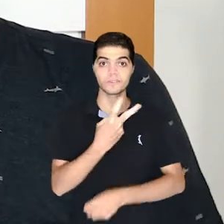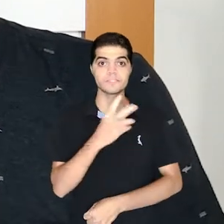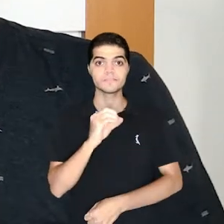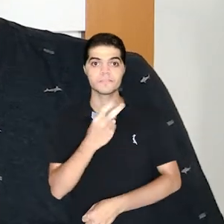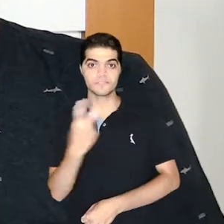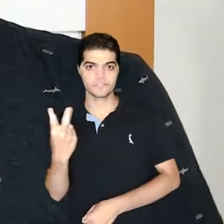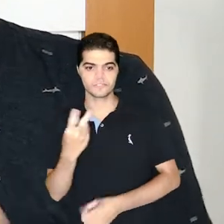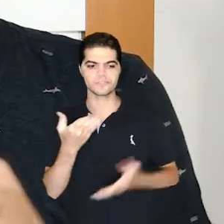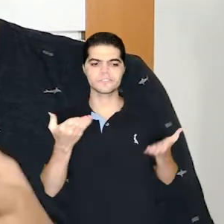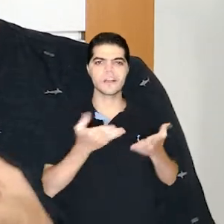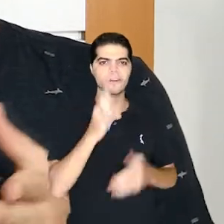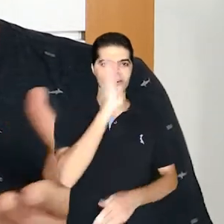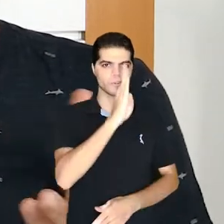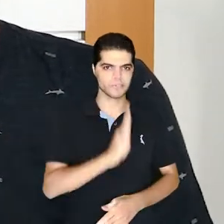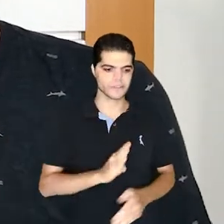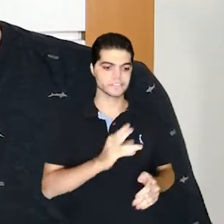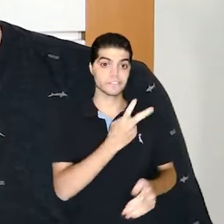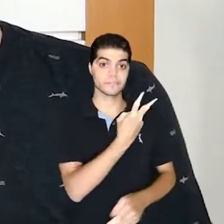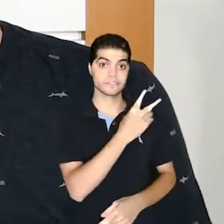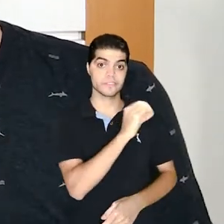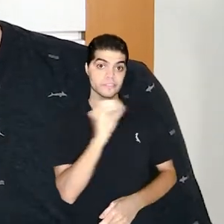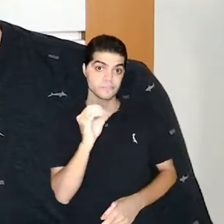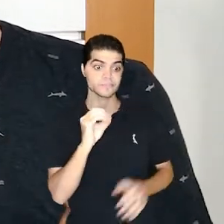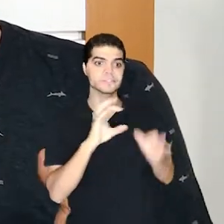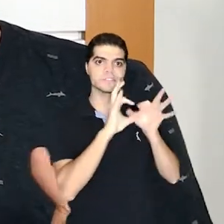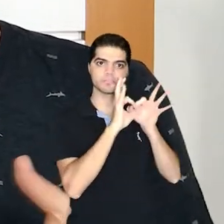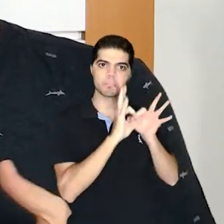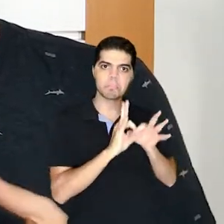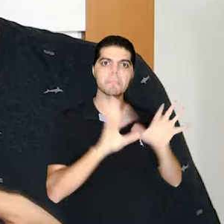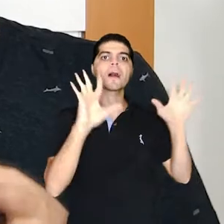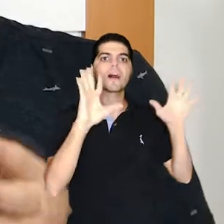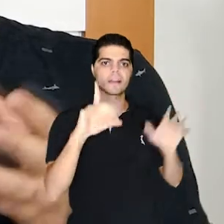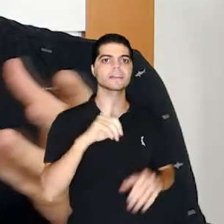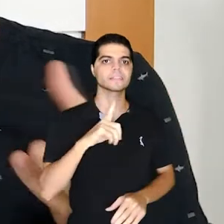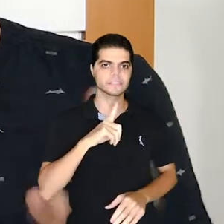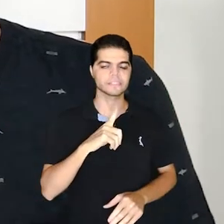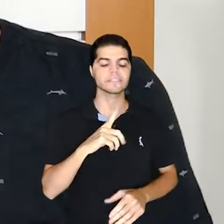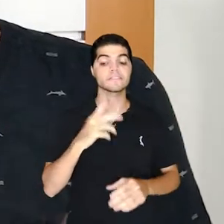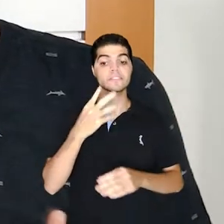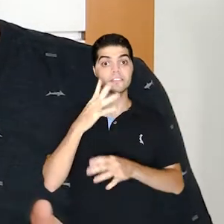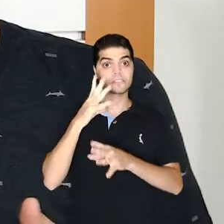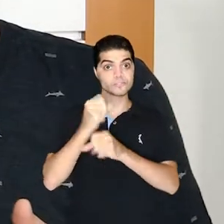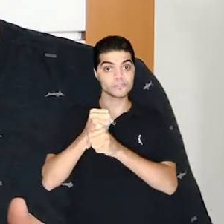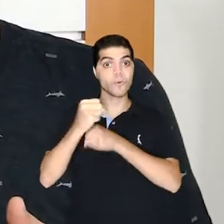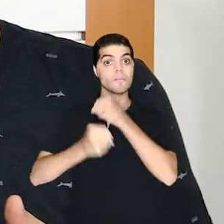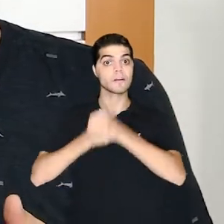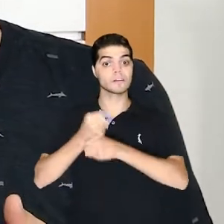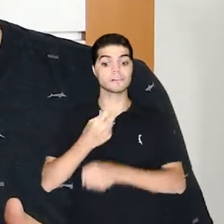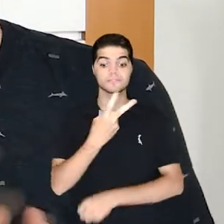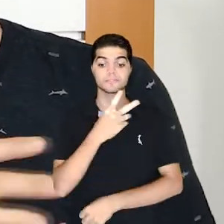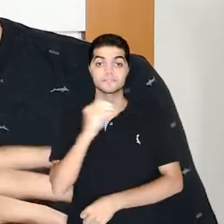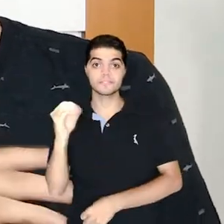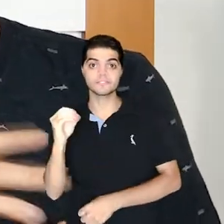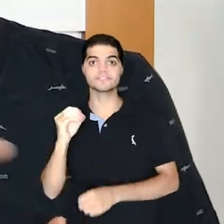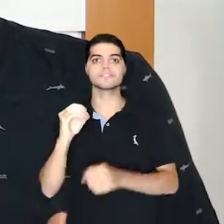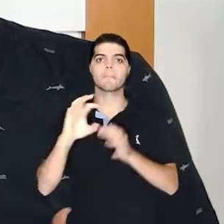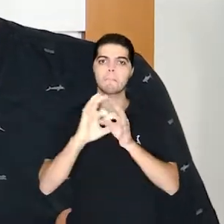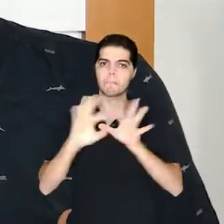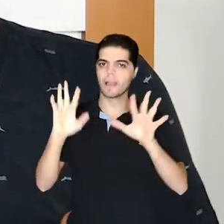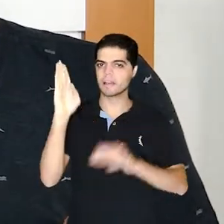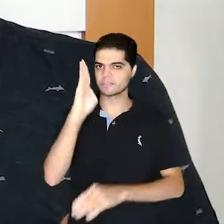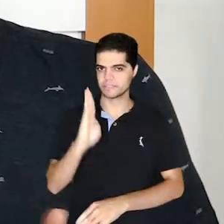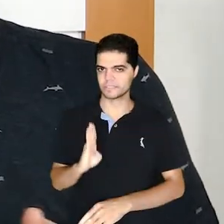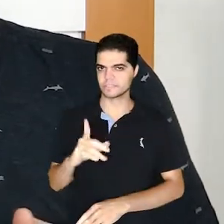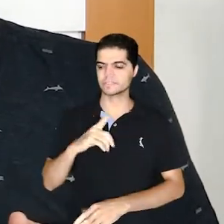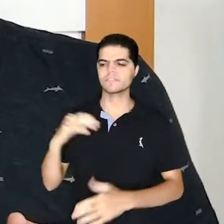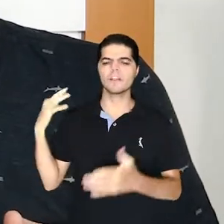2022 é o ano em que o Brasil completa 200 anos da sua independência, né? Nós temos o bicentenário da independência do Brasil. E ao longo